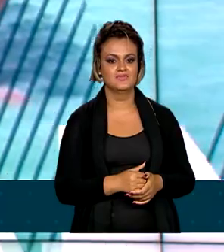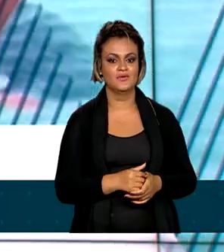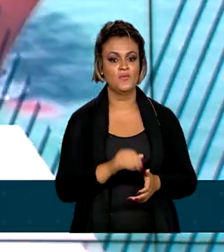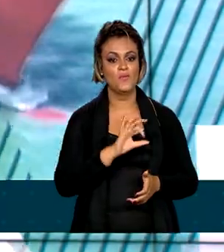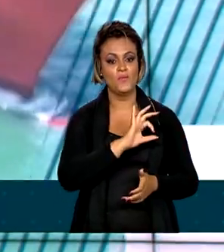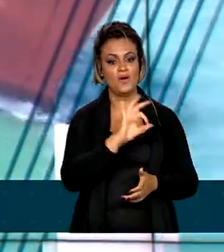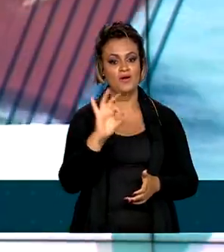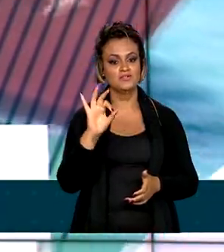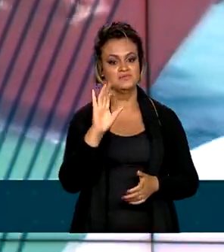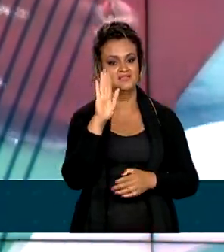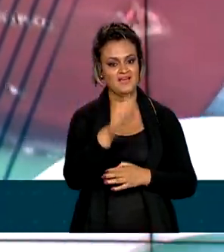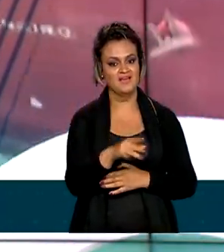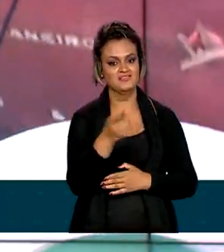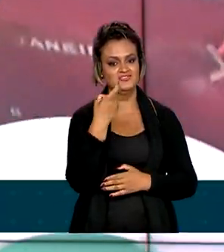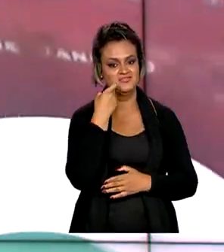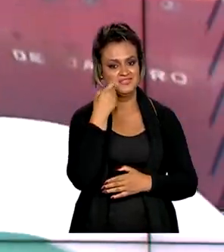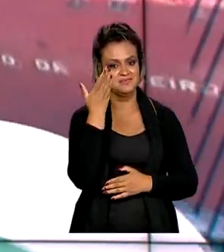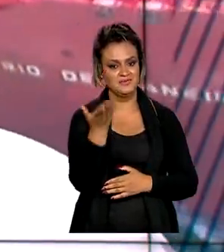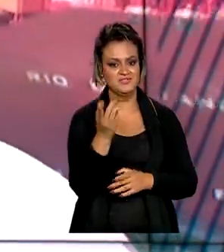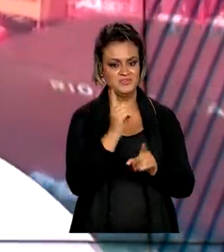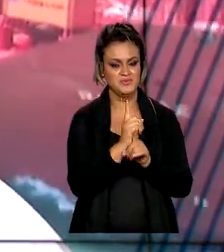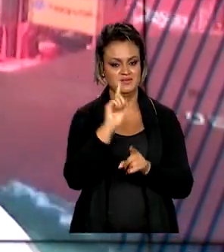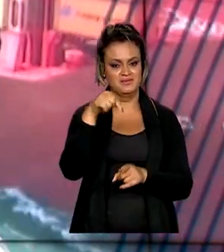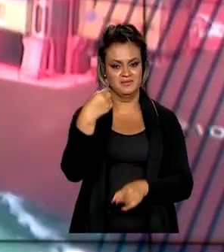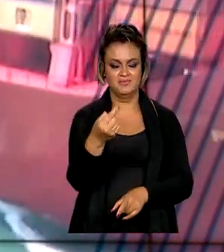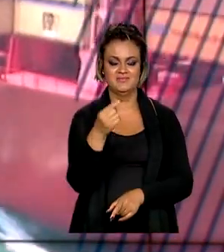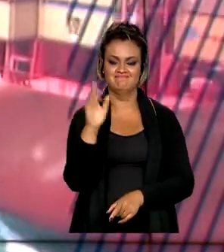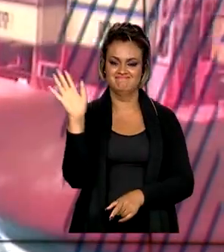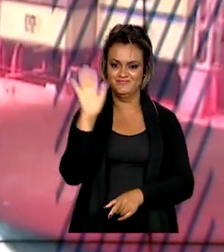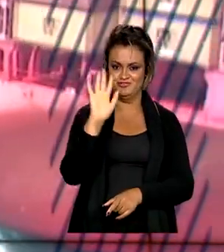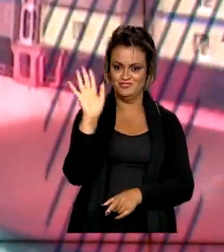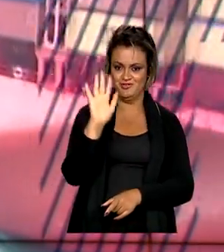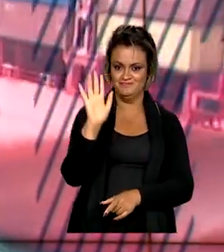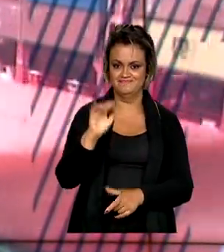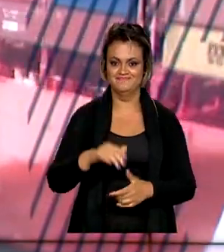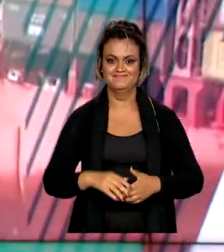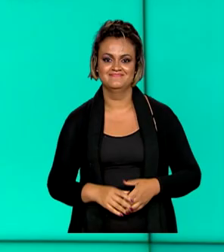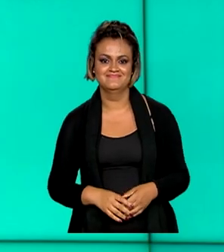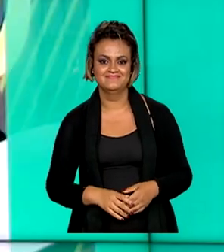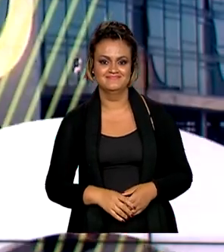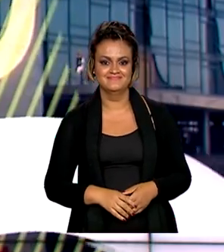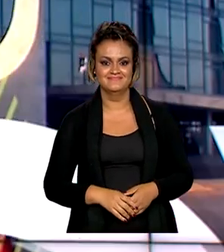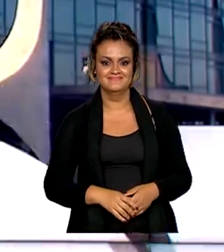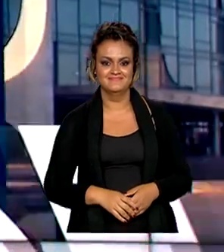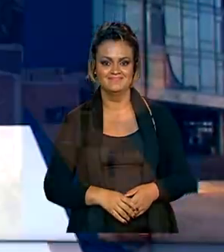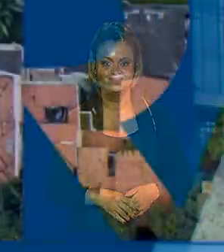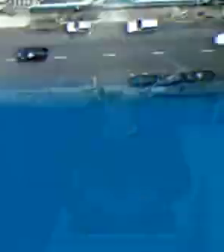Brasil. Uma ótima tarde de sexta-feira para você, um excelente final de semana e até a próxima.